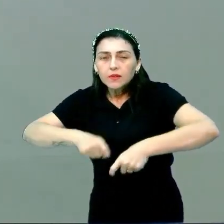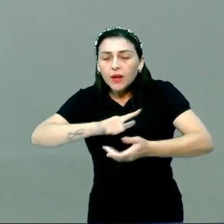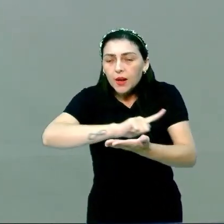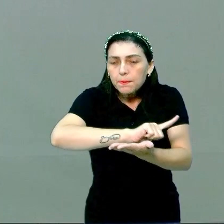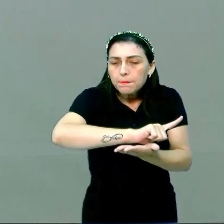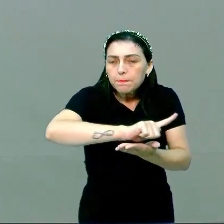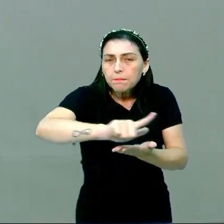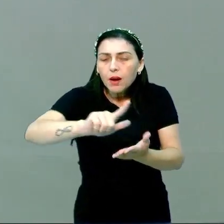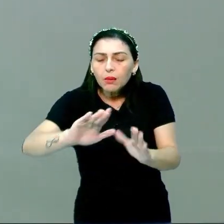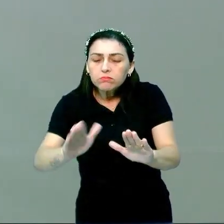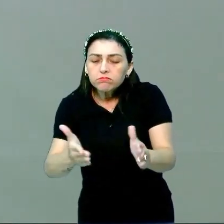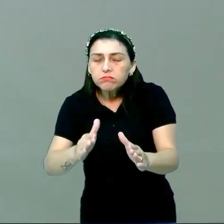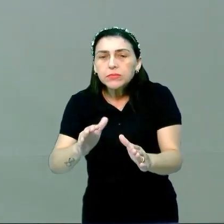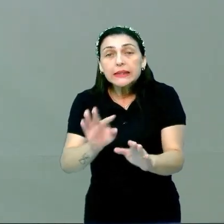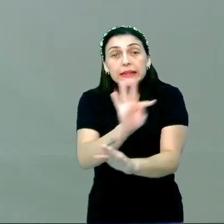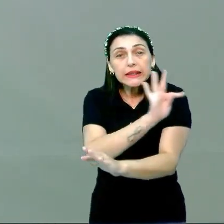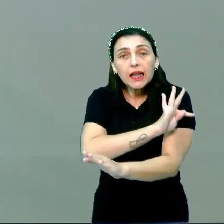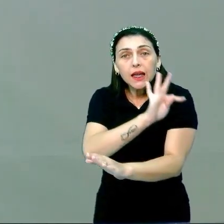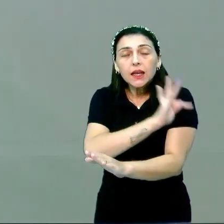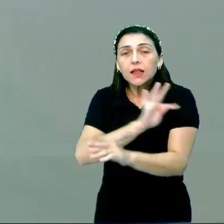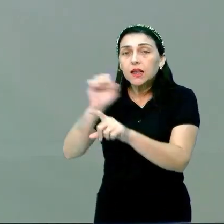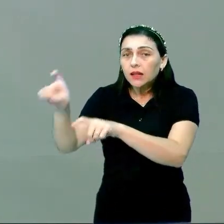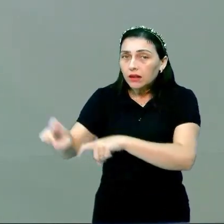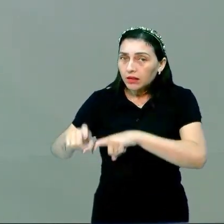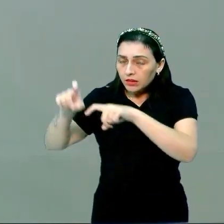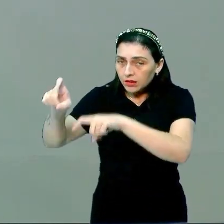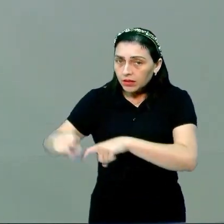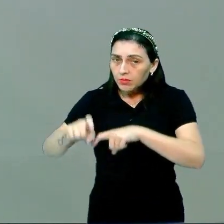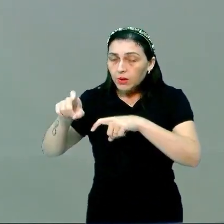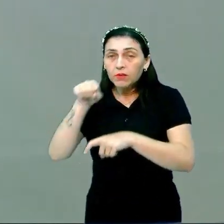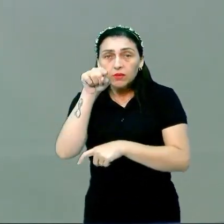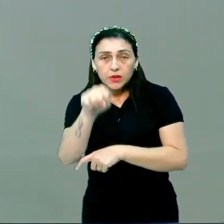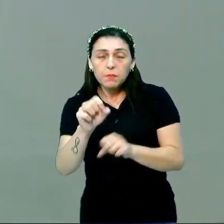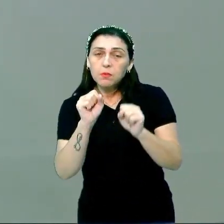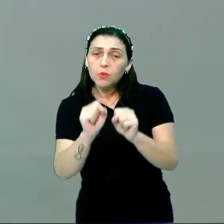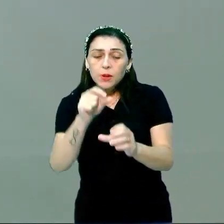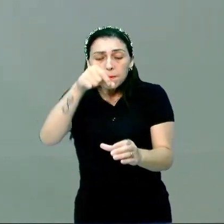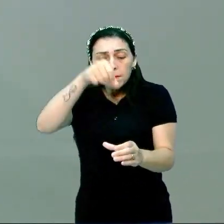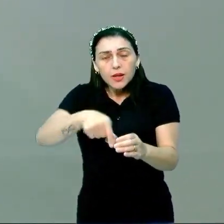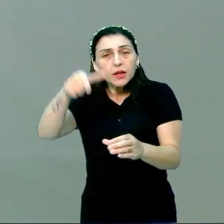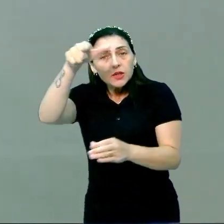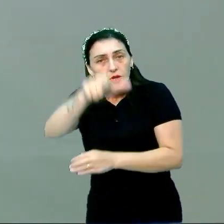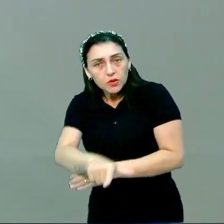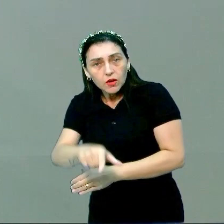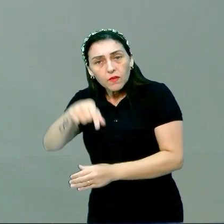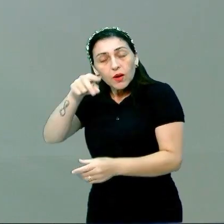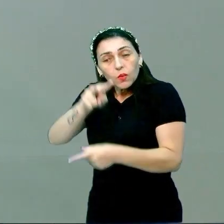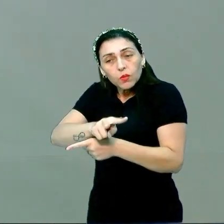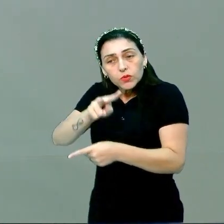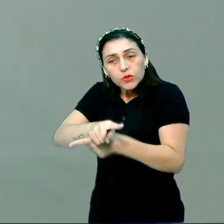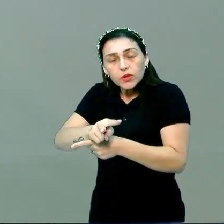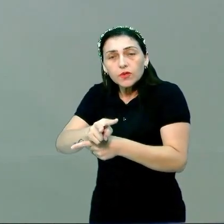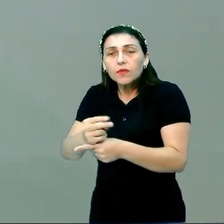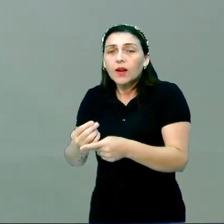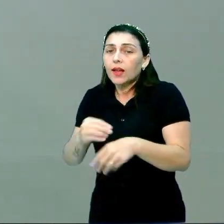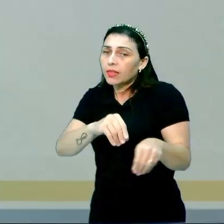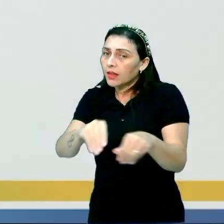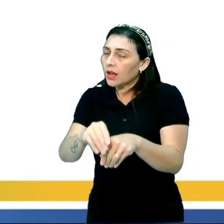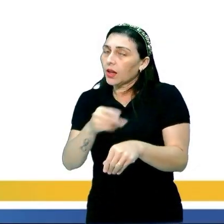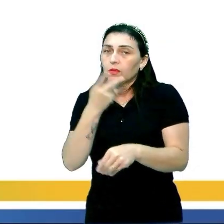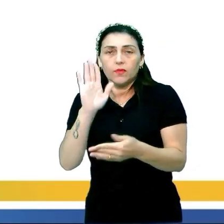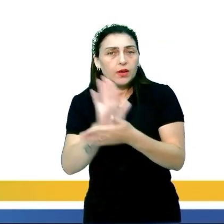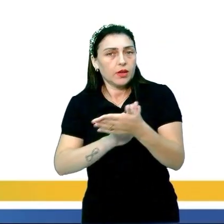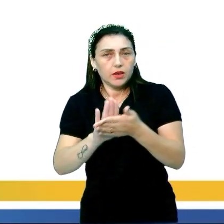né? Então vai aplicar técnicas agrícolas ali, para você poder plantar de novo. Isso é cultivar a terra. Aqui não fala isso,